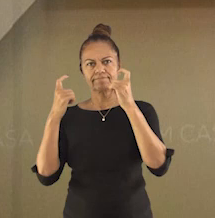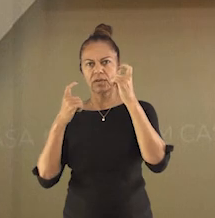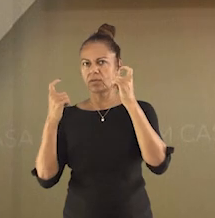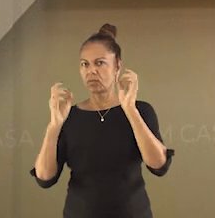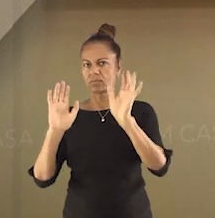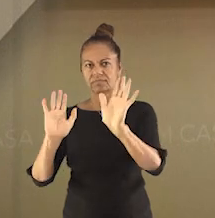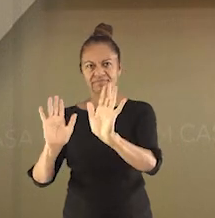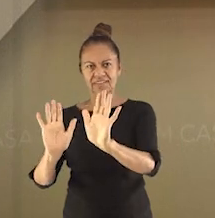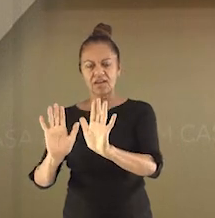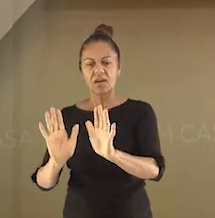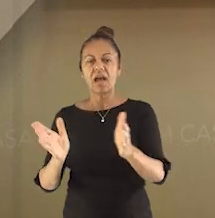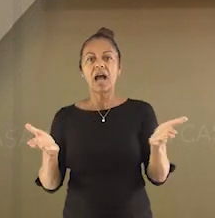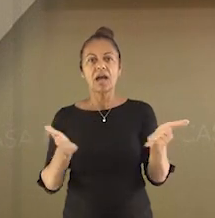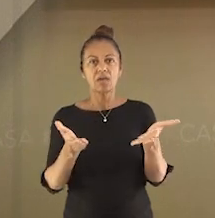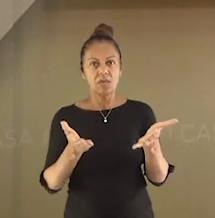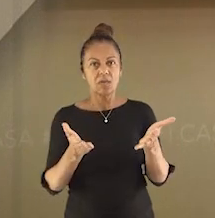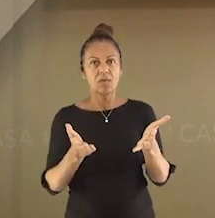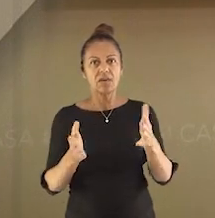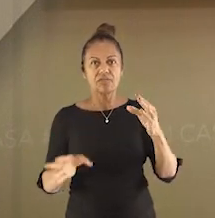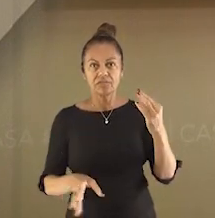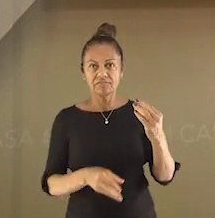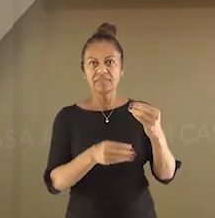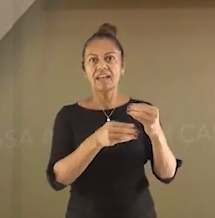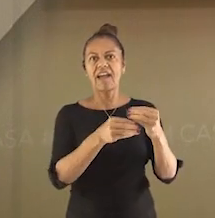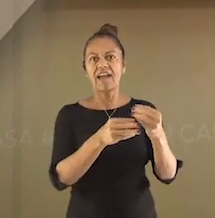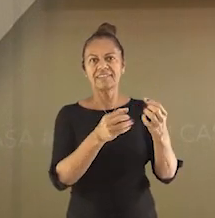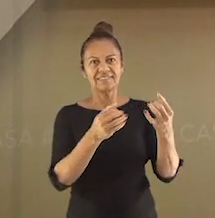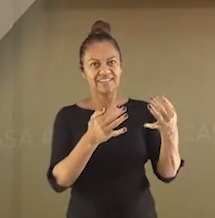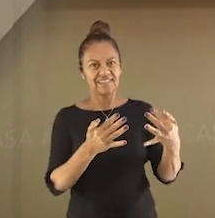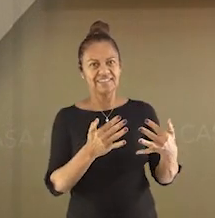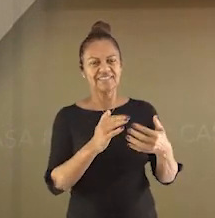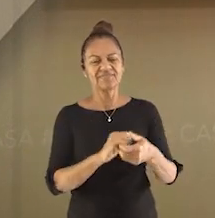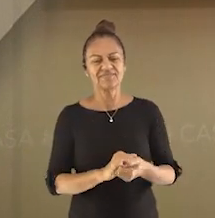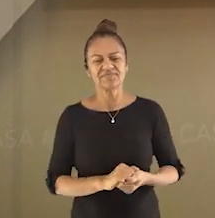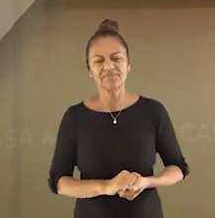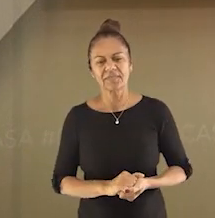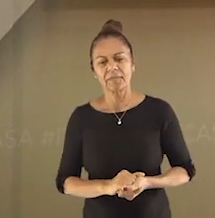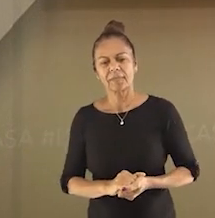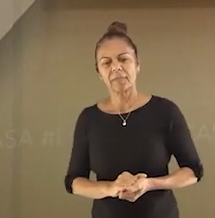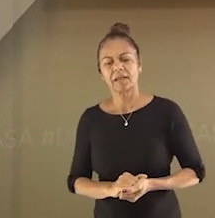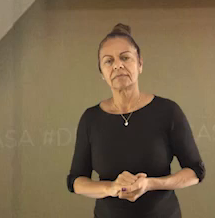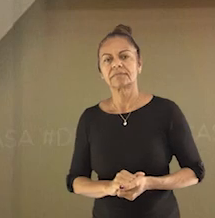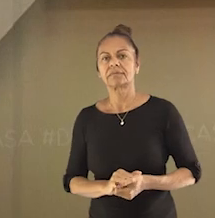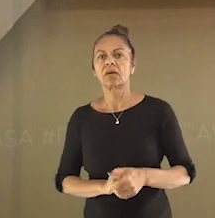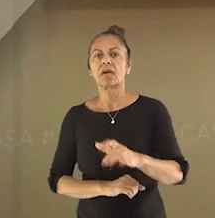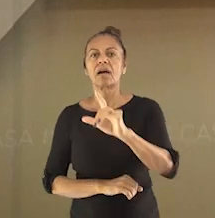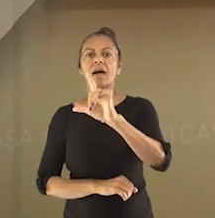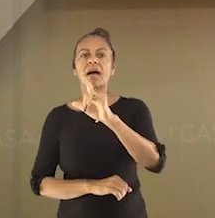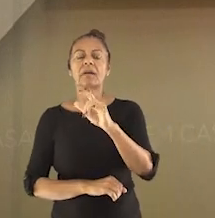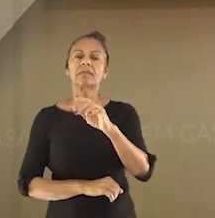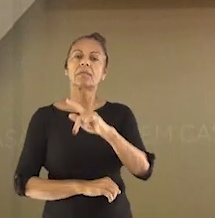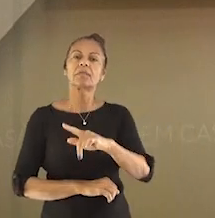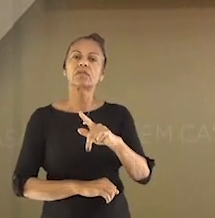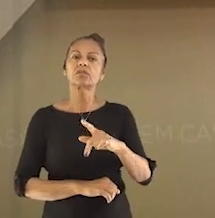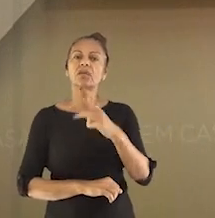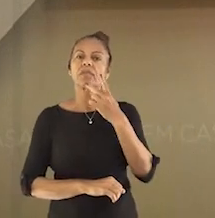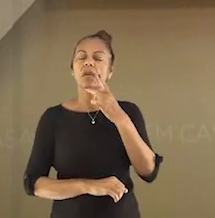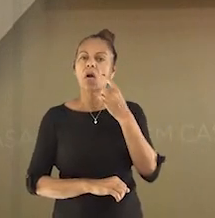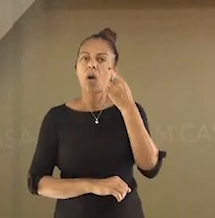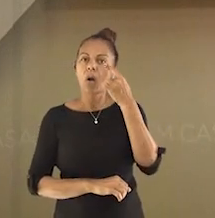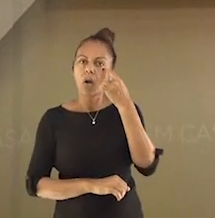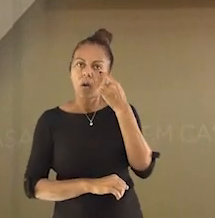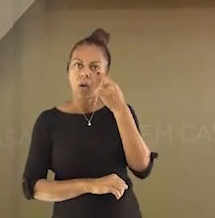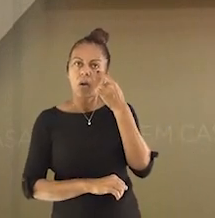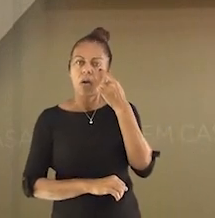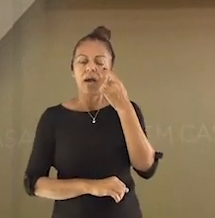não fique nenhuma dúvida, hein? Observe. A professora Lara nos chamou a atenção para a pronúncia da